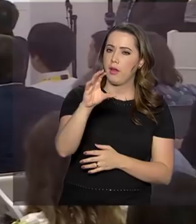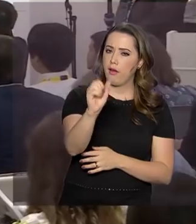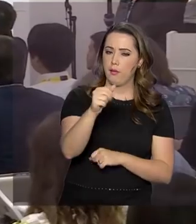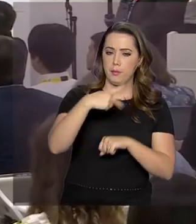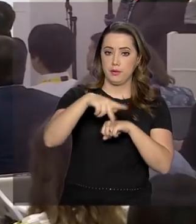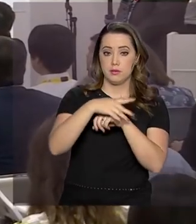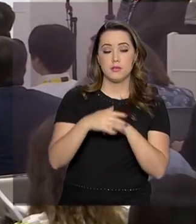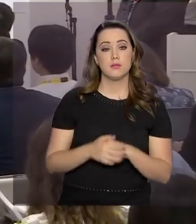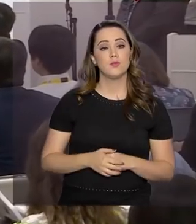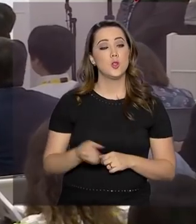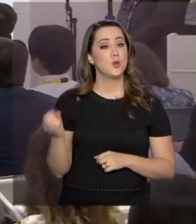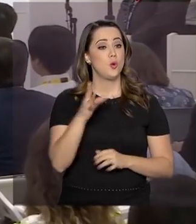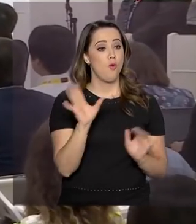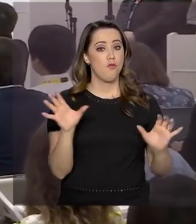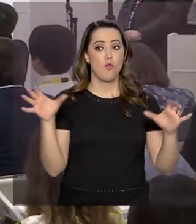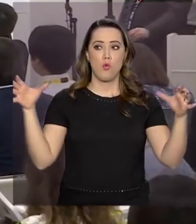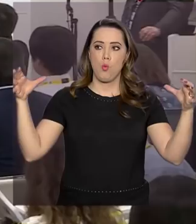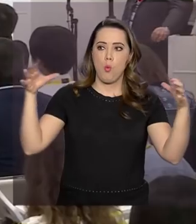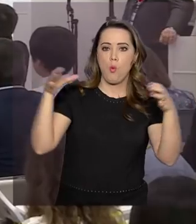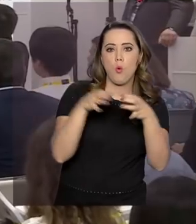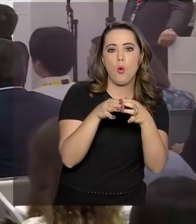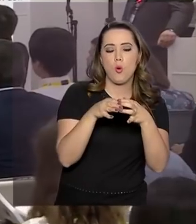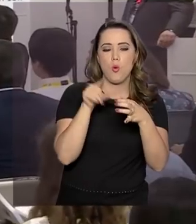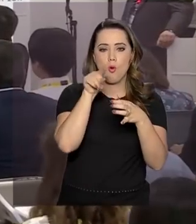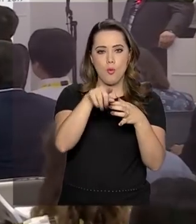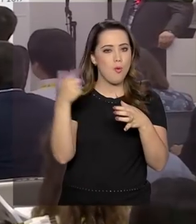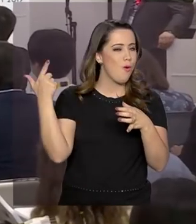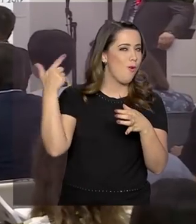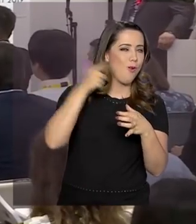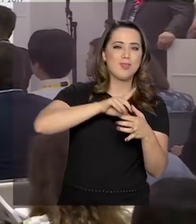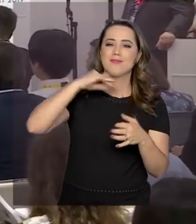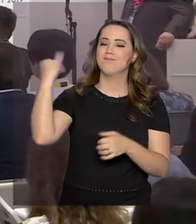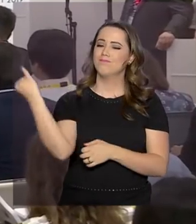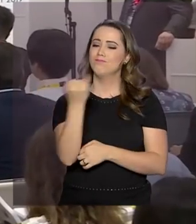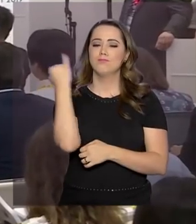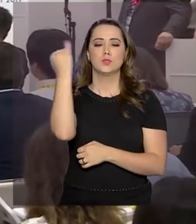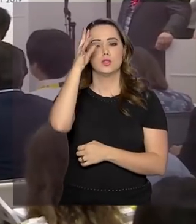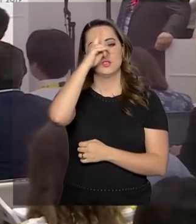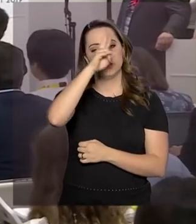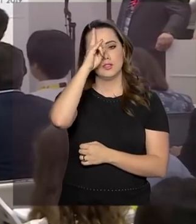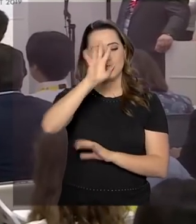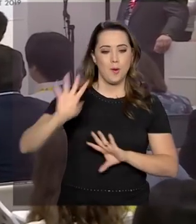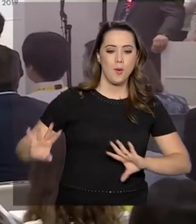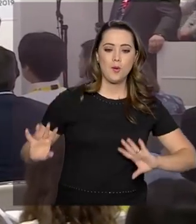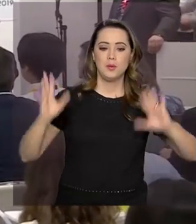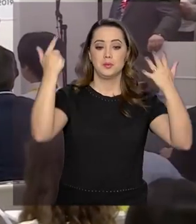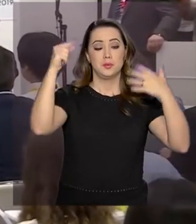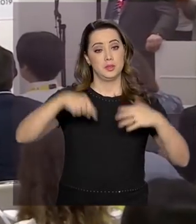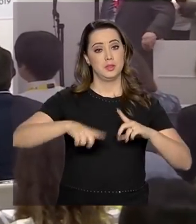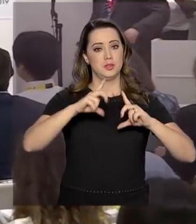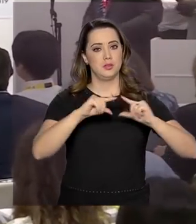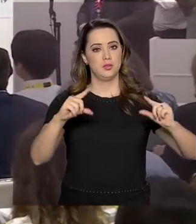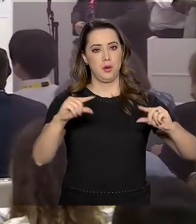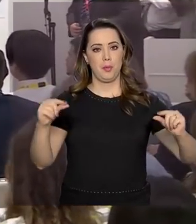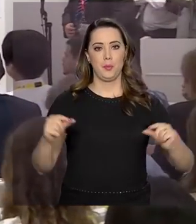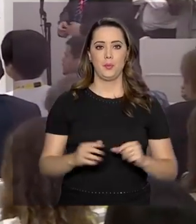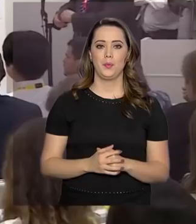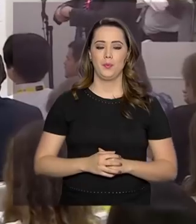E o novo bloco, considerado uma conquista histórica, foi muito comemorado aqui no Japão.